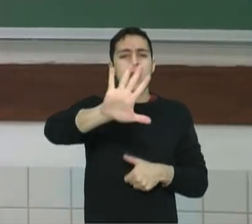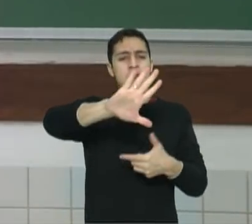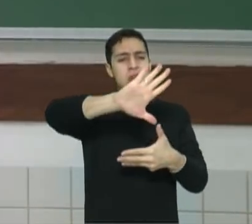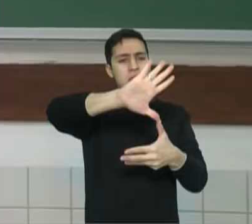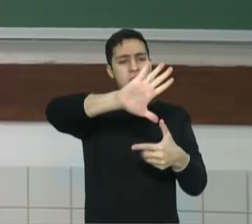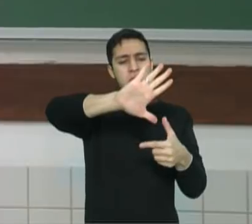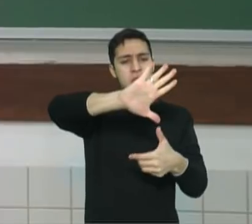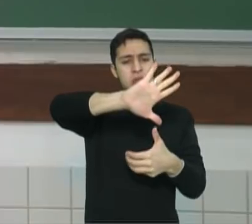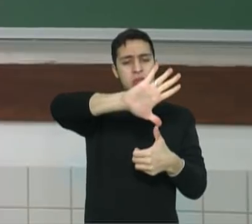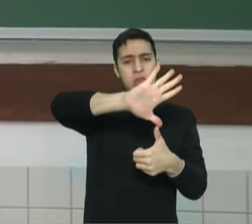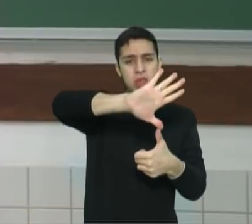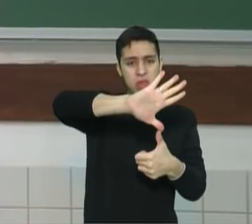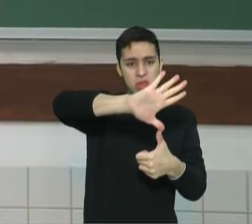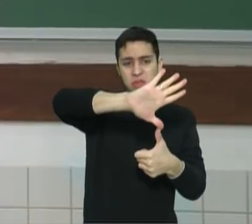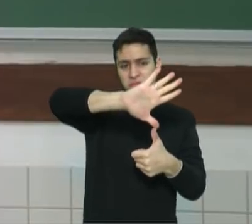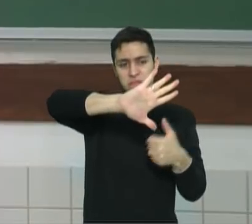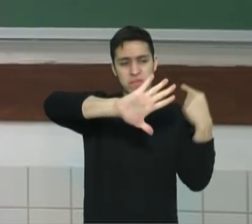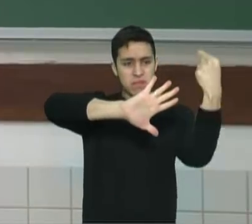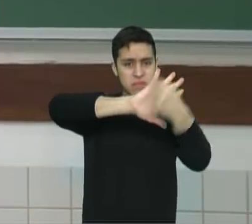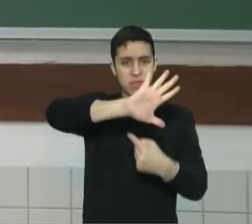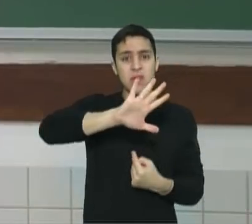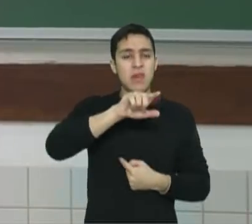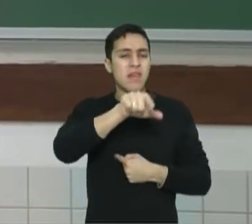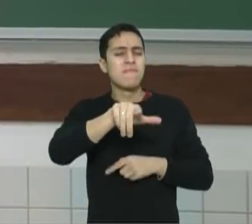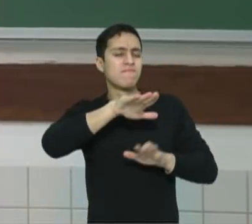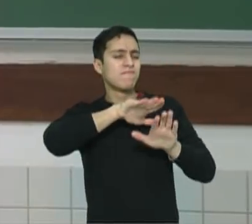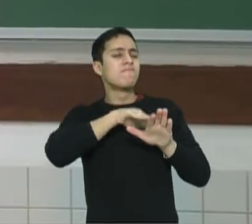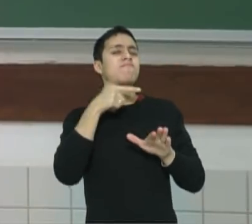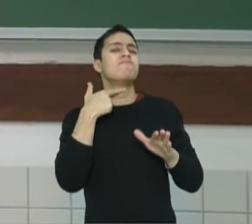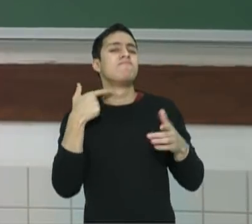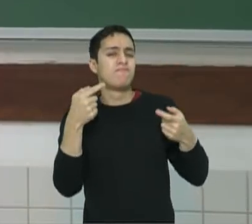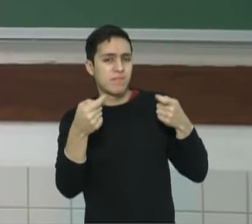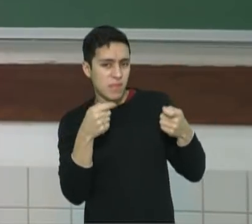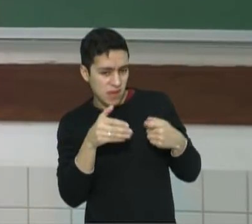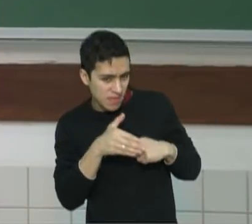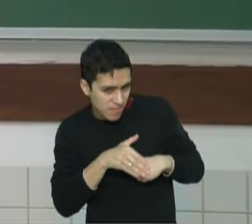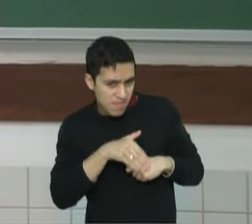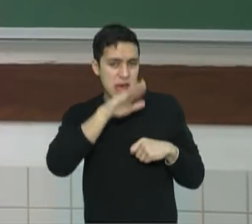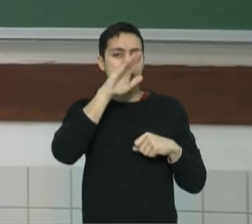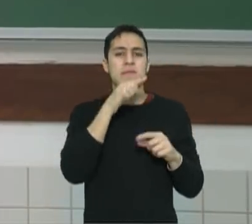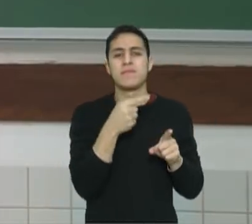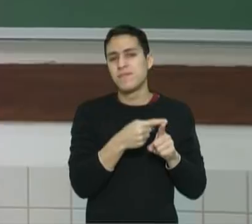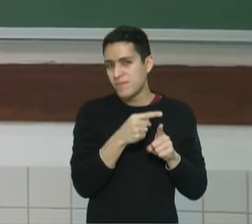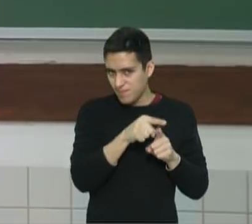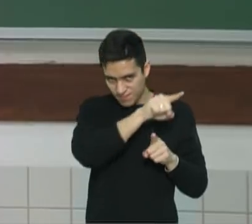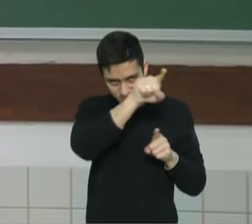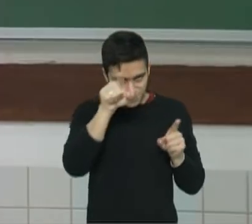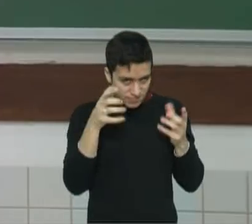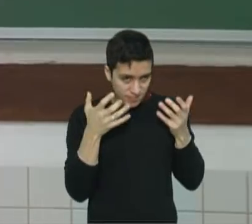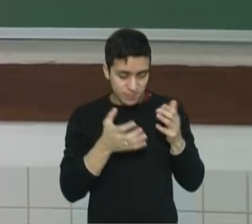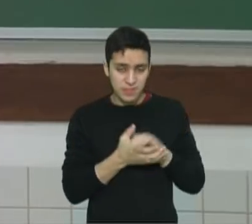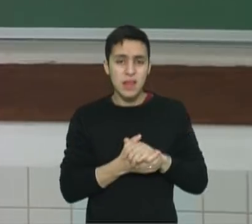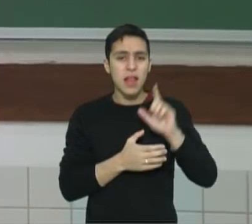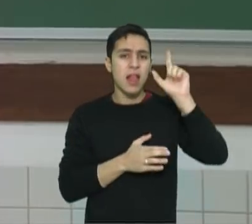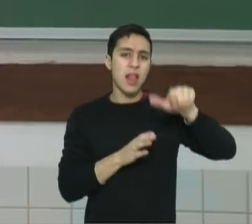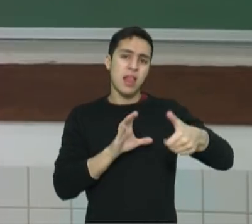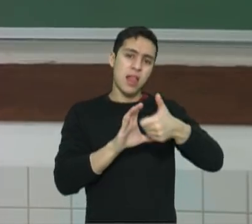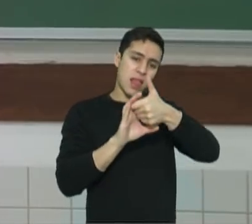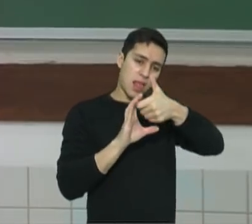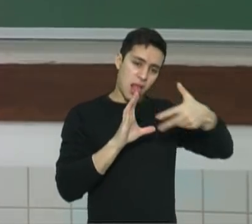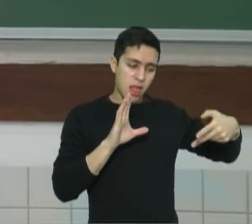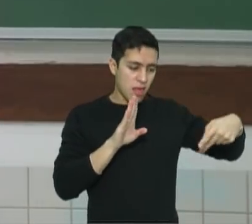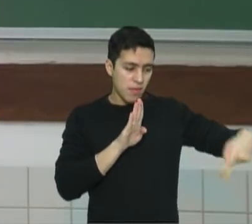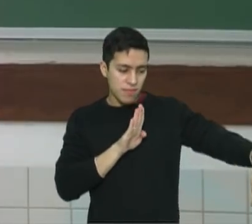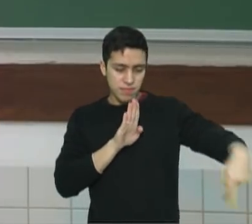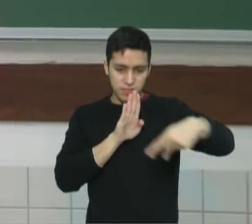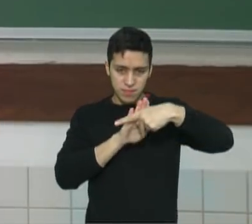fica subentendido esta vontade de querer dominar mais, porque é bem característico do